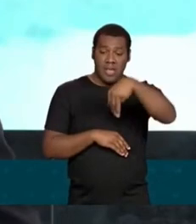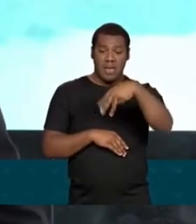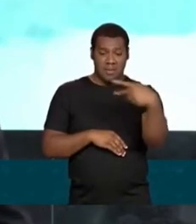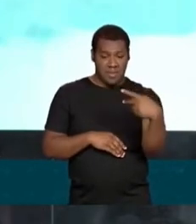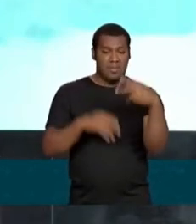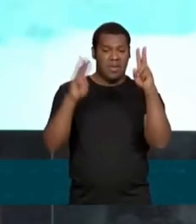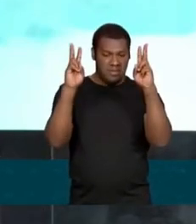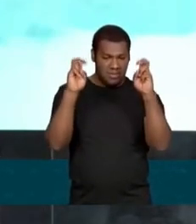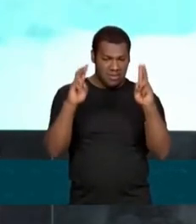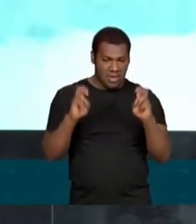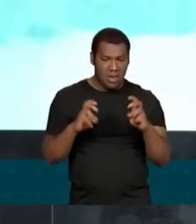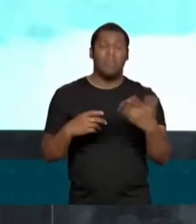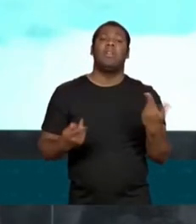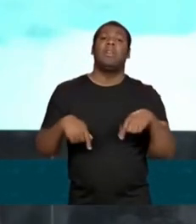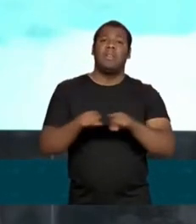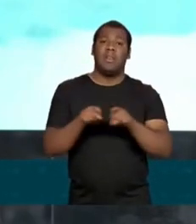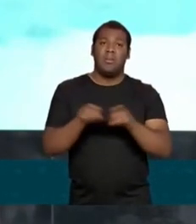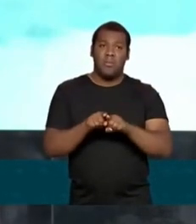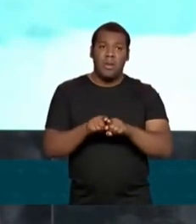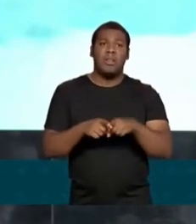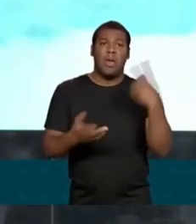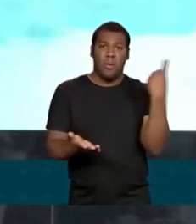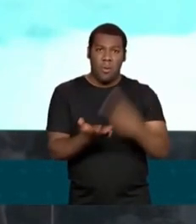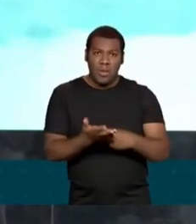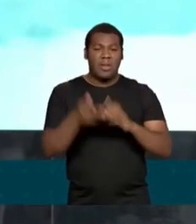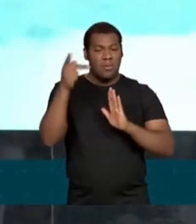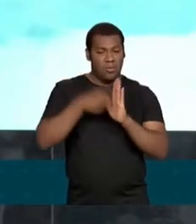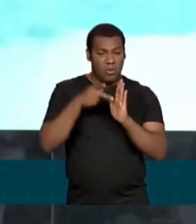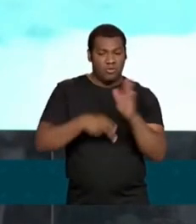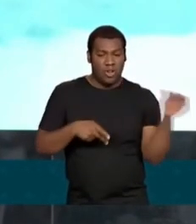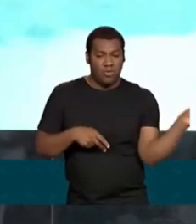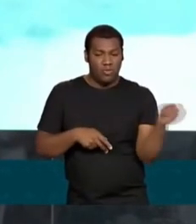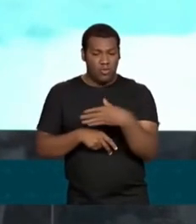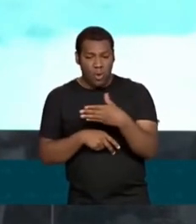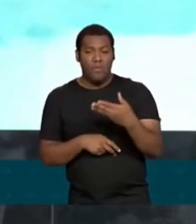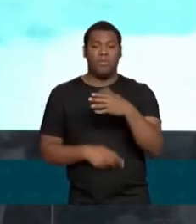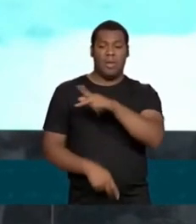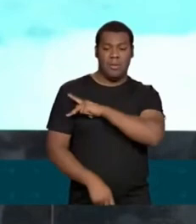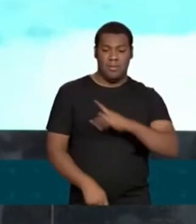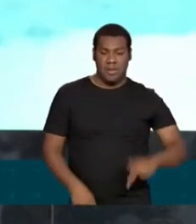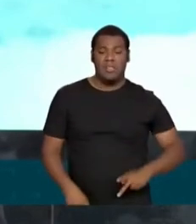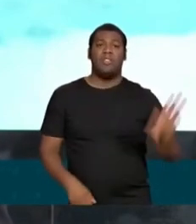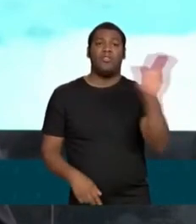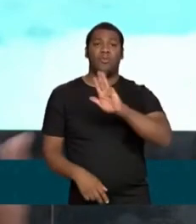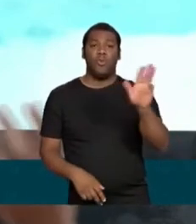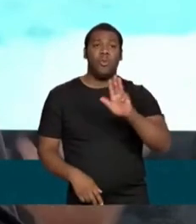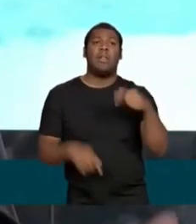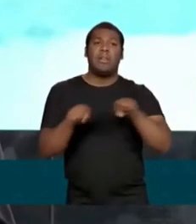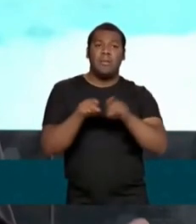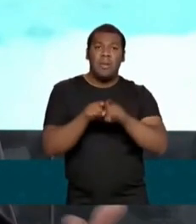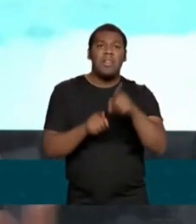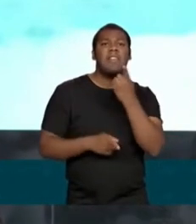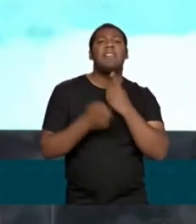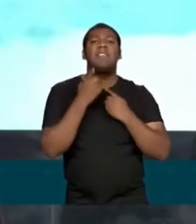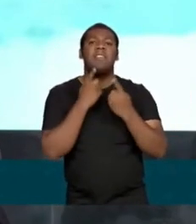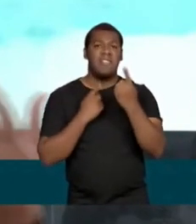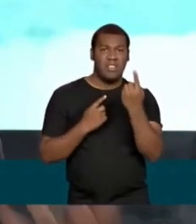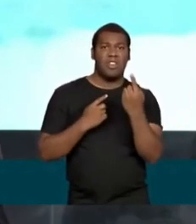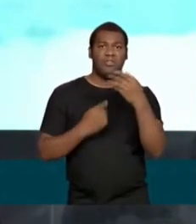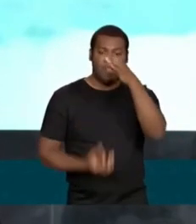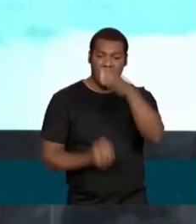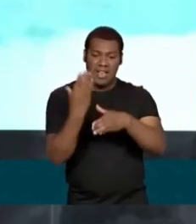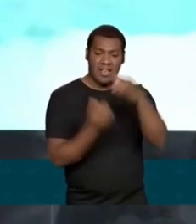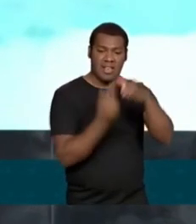significa novos programas do governo do presidente Lula o interesse de instalar MP exatamente para ampliar o debate